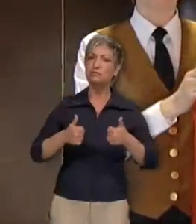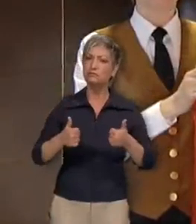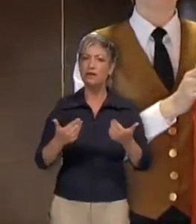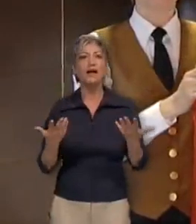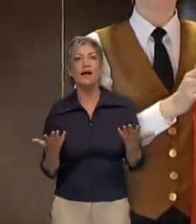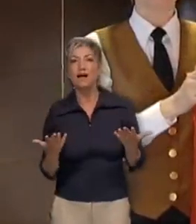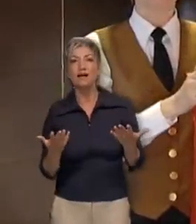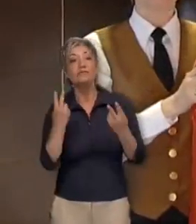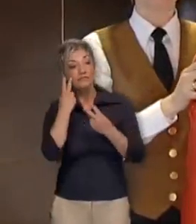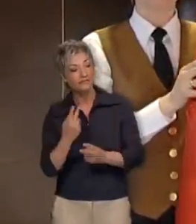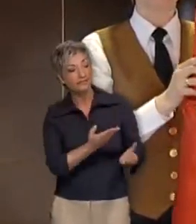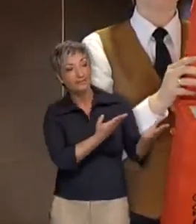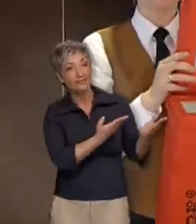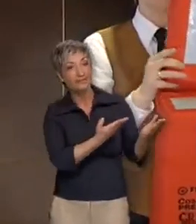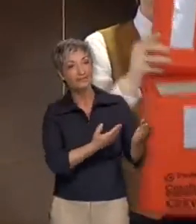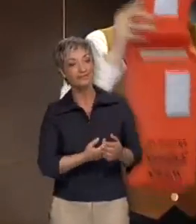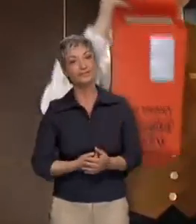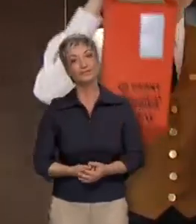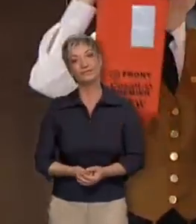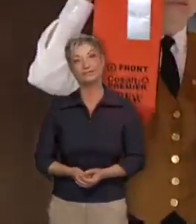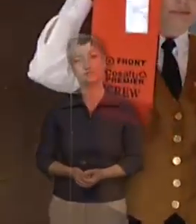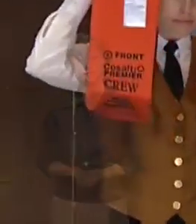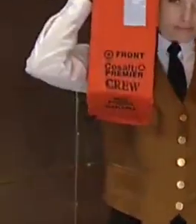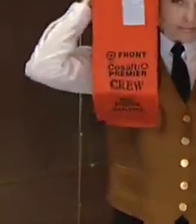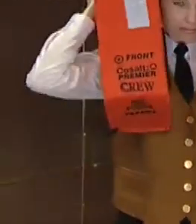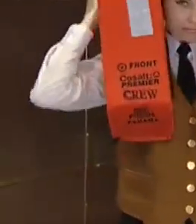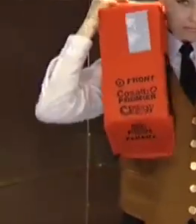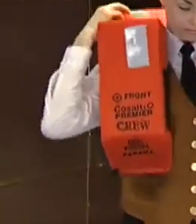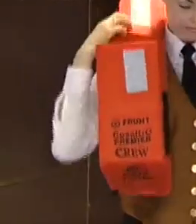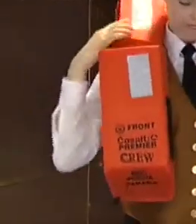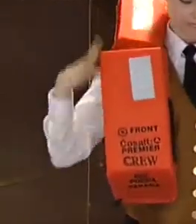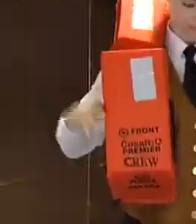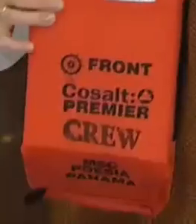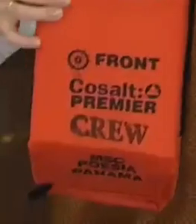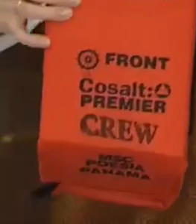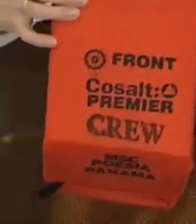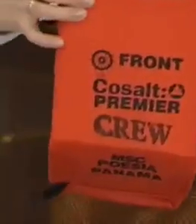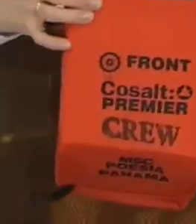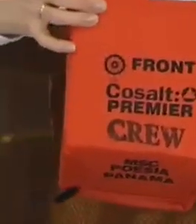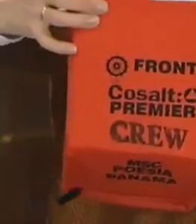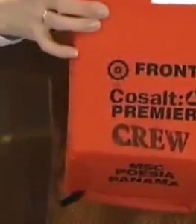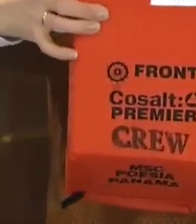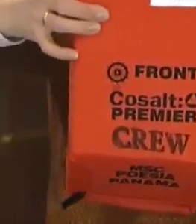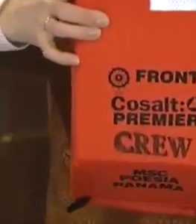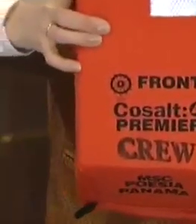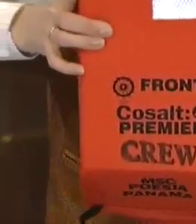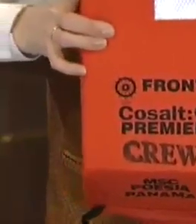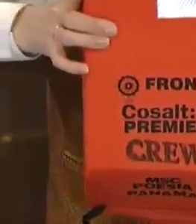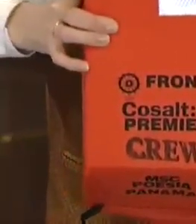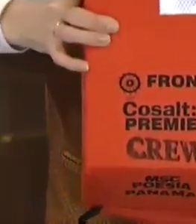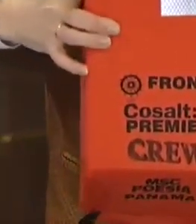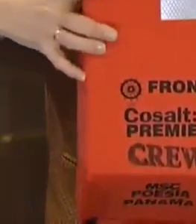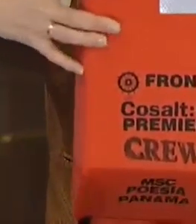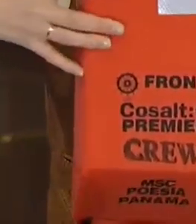Vista o colete salva-vidas passando-o por cima da cabeça. Feche as duas partes interiores.